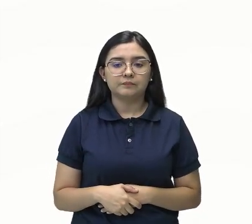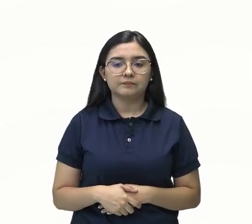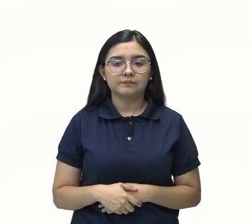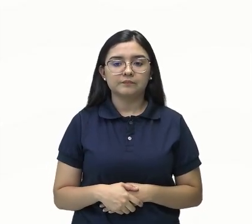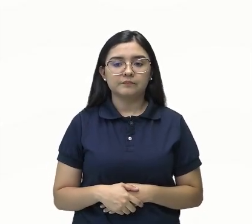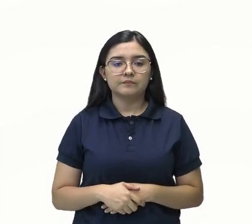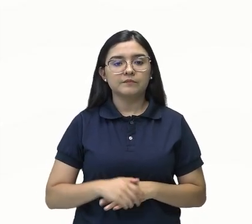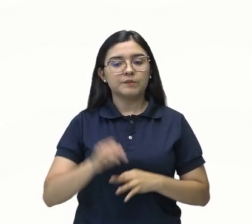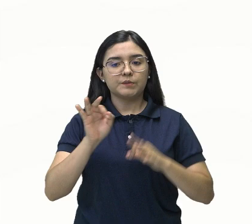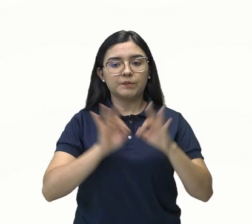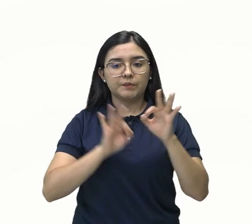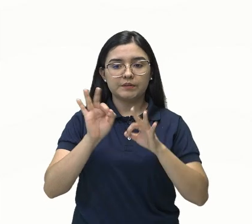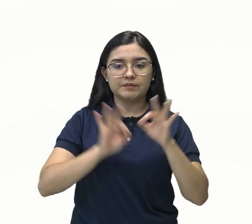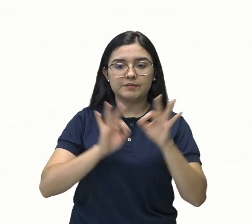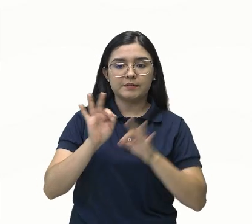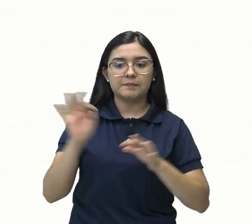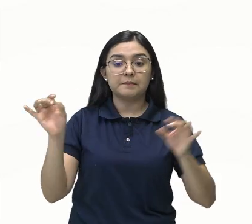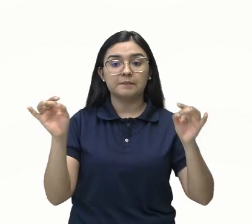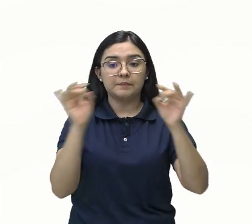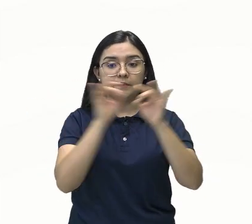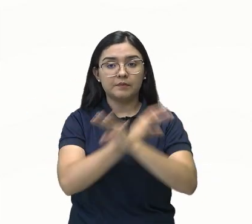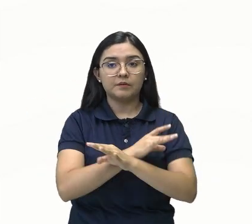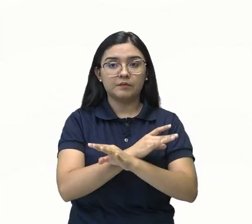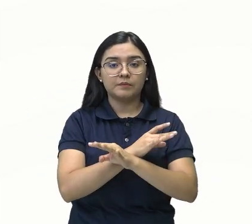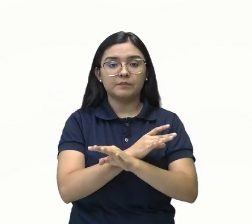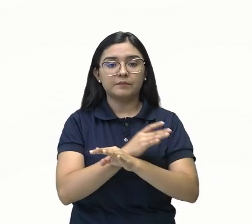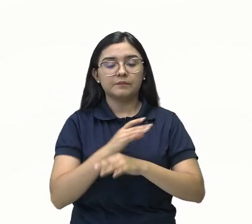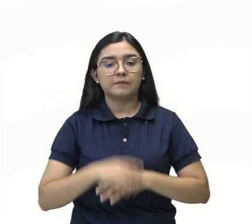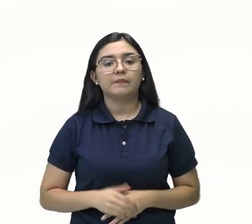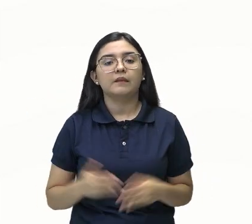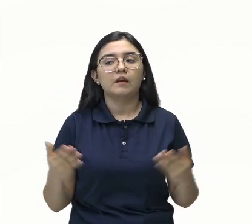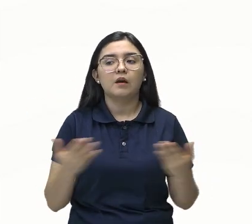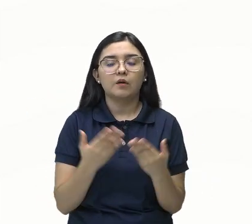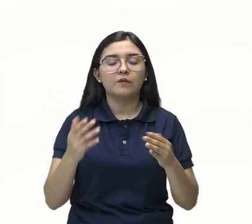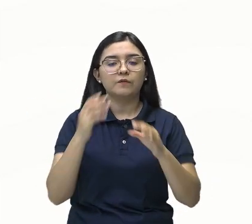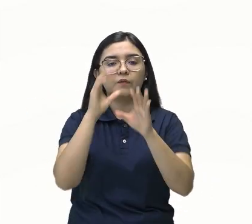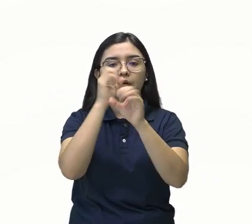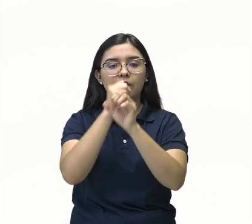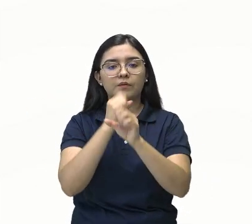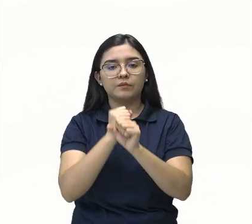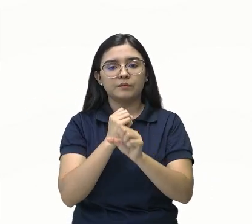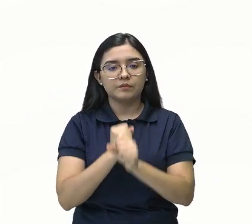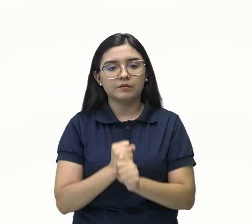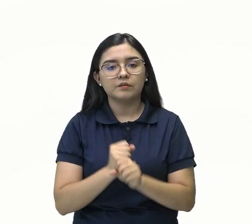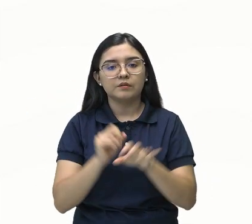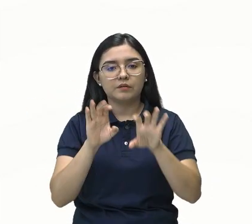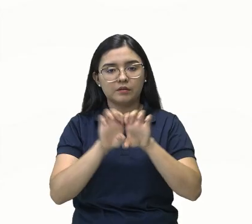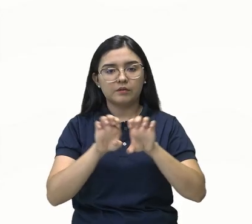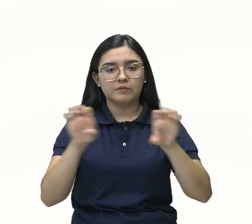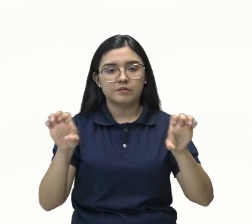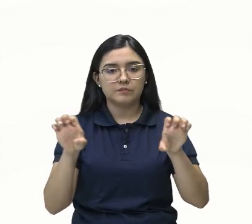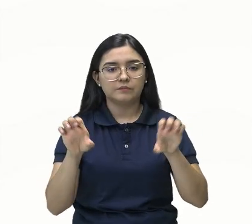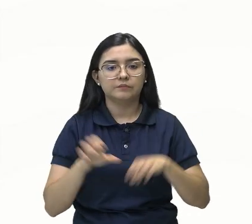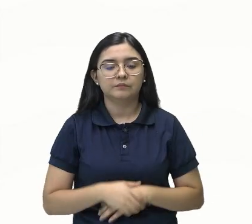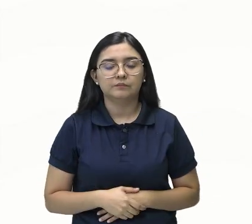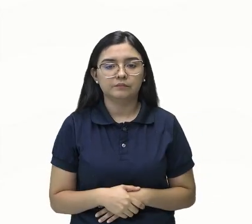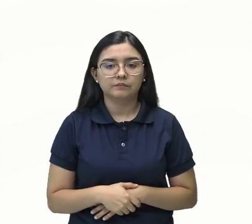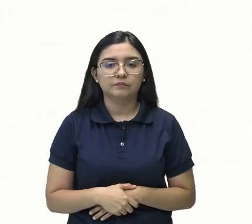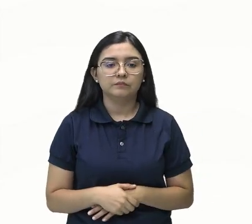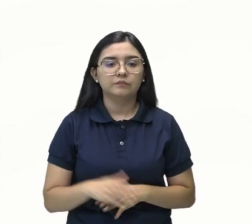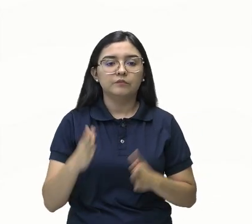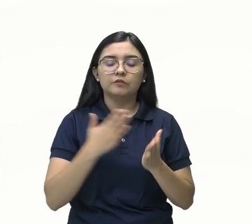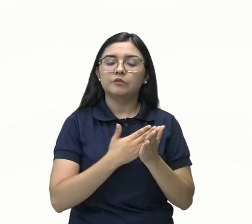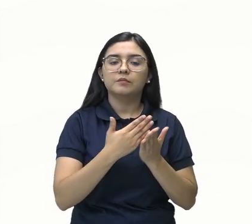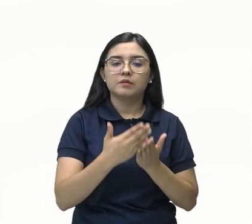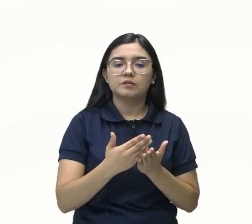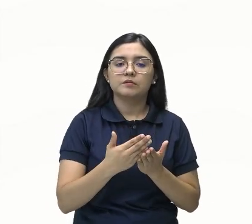Tá? Organizei, agora eu vou resolver a minha equaçãozinha, né?